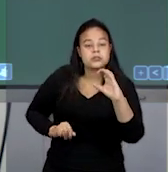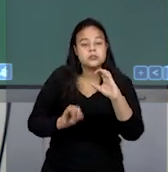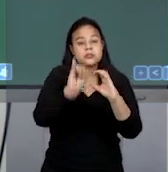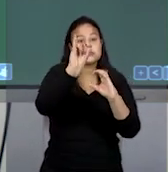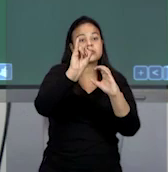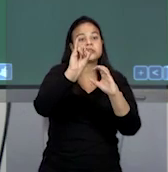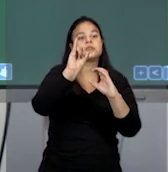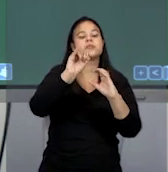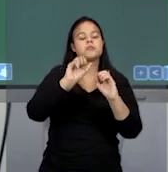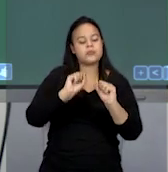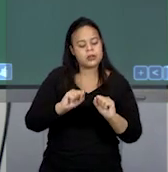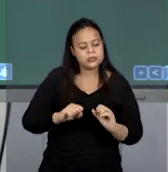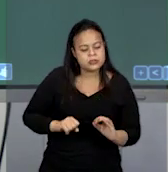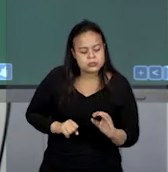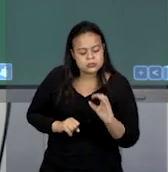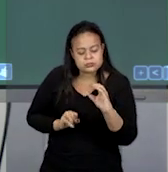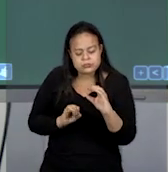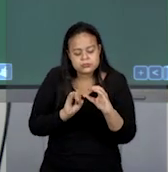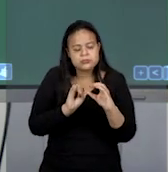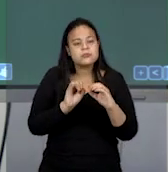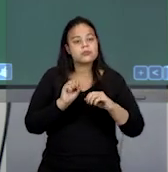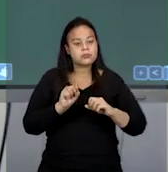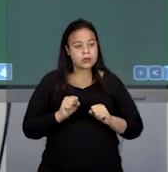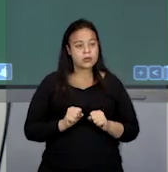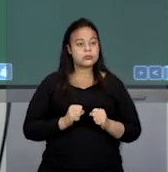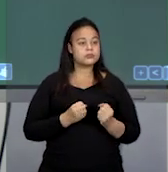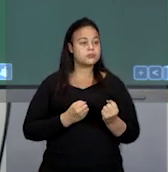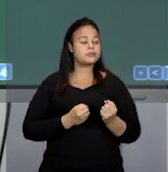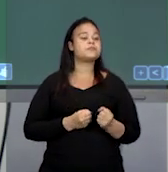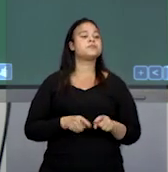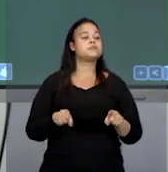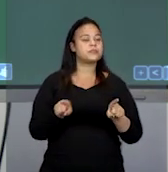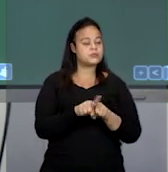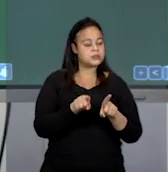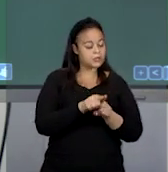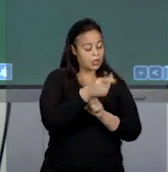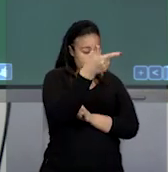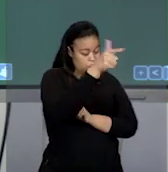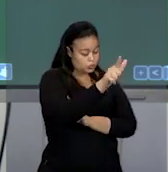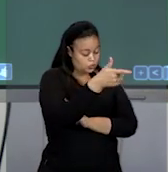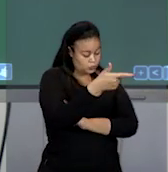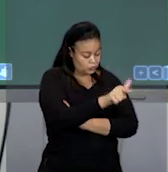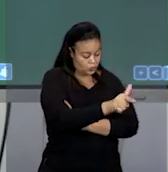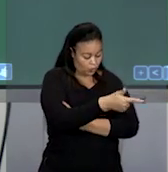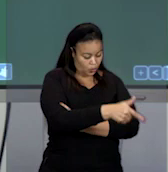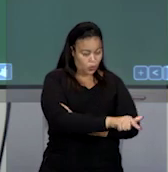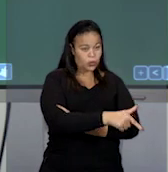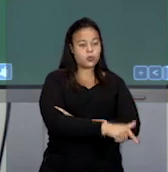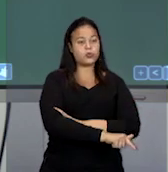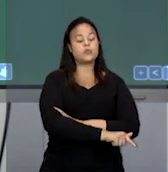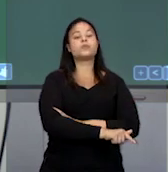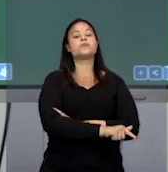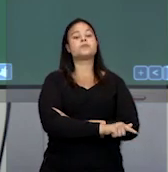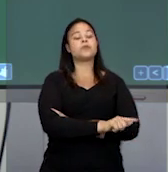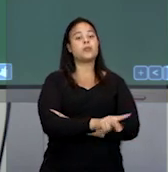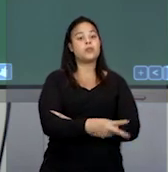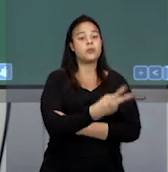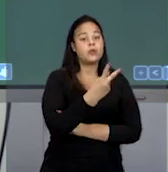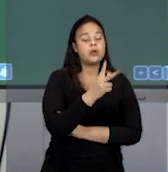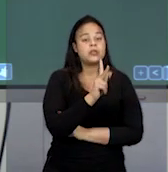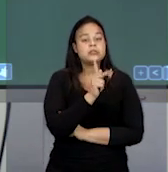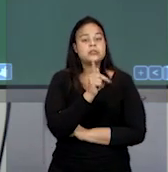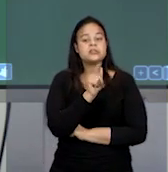Czinho, Izinho. A mesma coisa aqui, eles são duplo heterozigotos. Czão, Izinho. Czão,